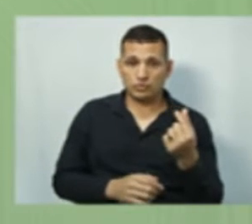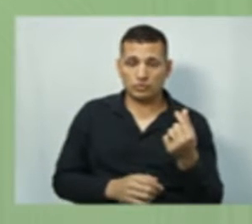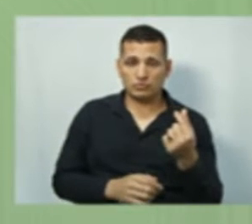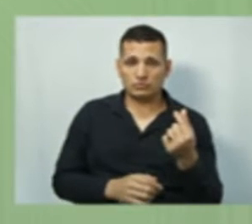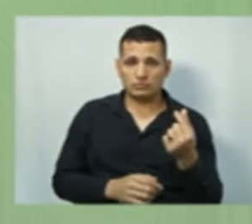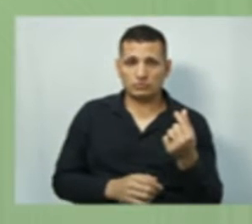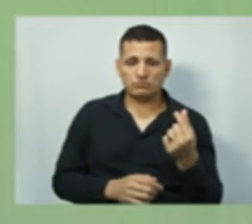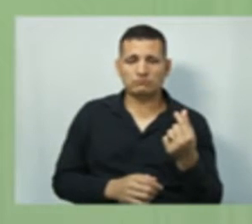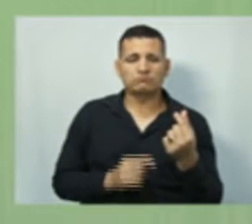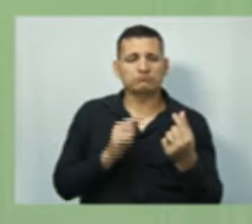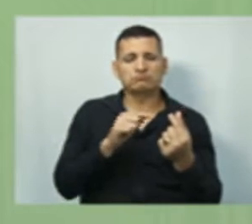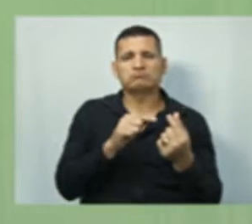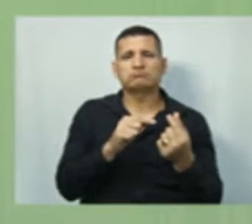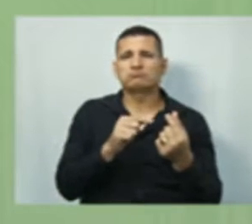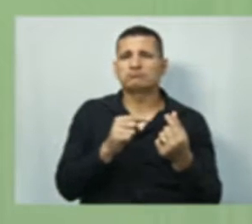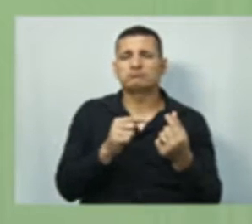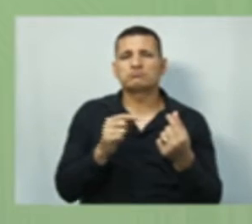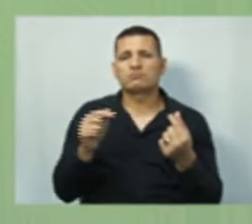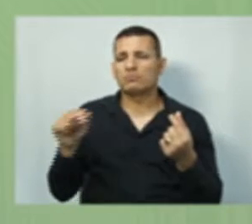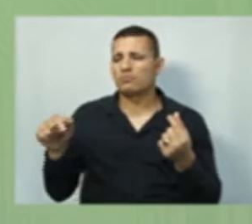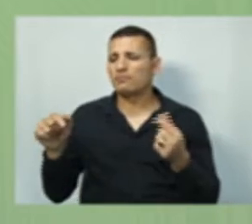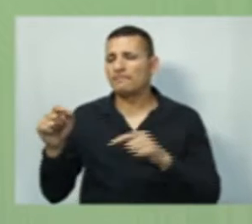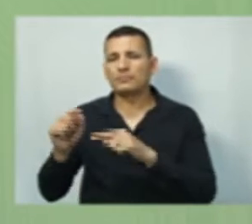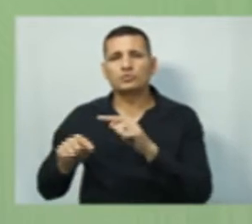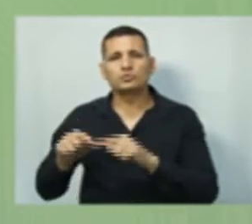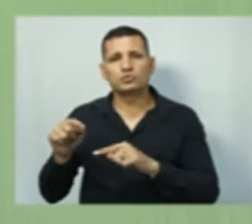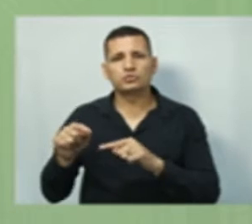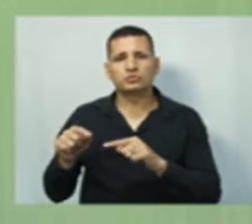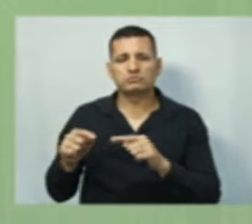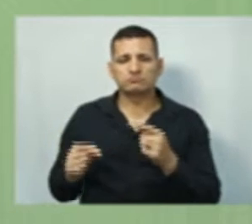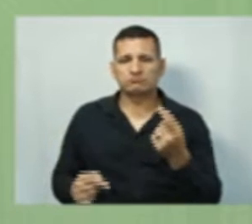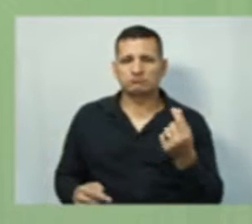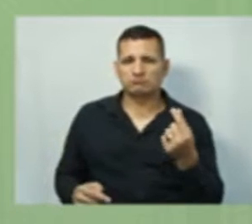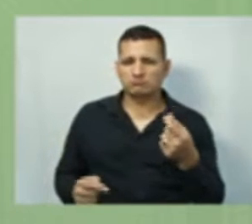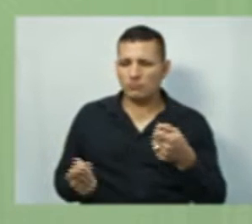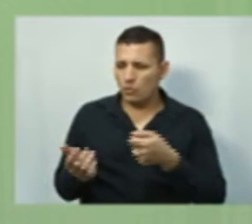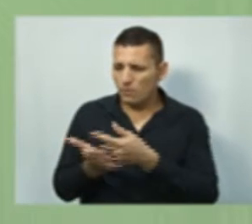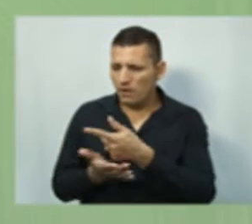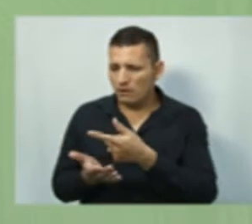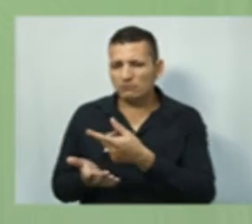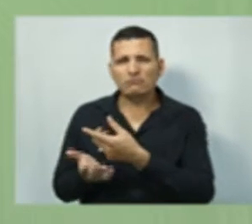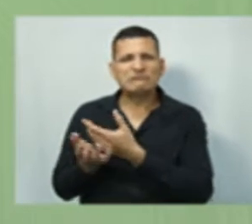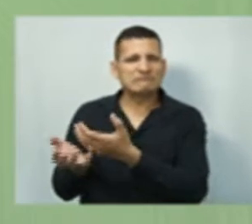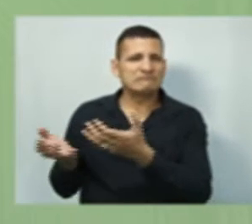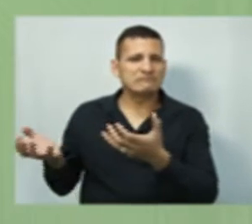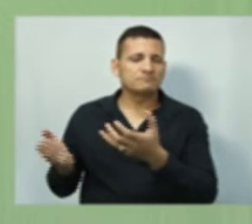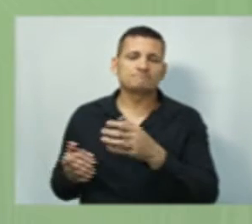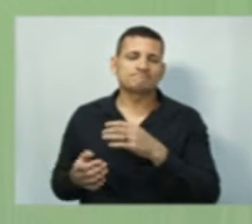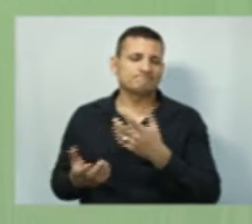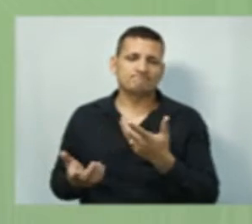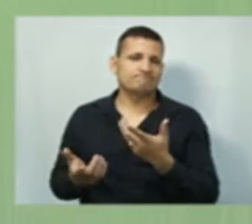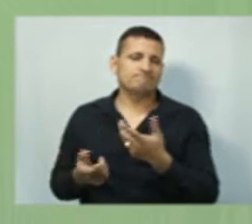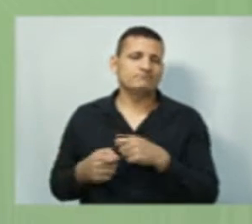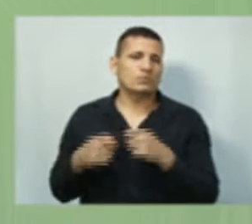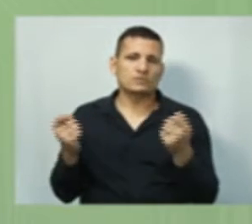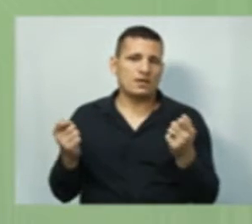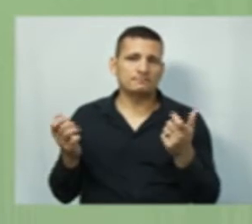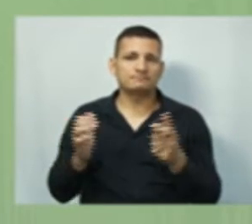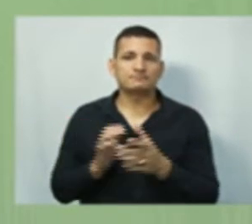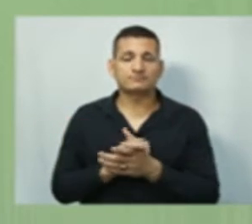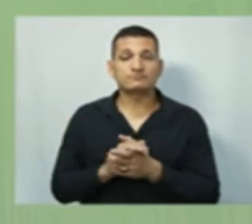não compra mais a mesma quantidade de produtos em diferentes períodos do tempo.